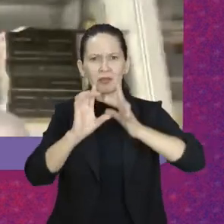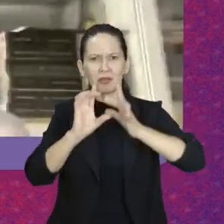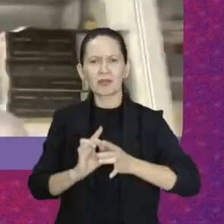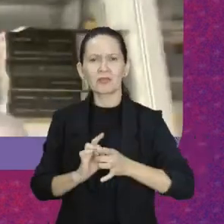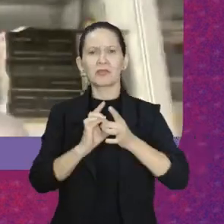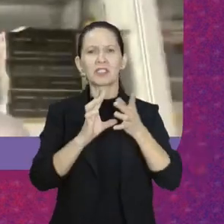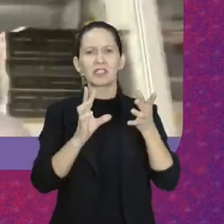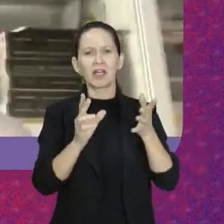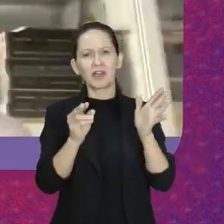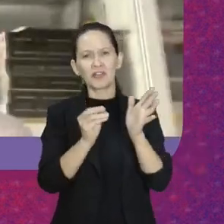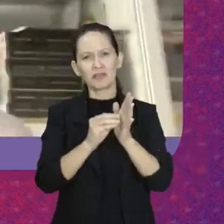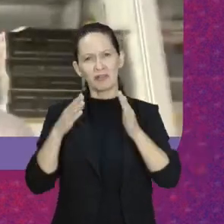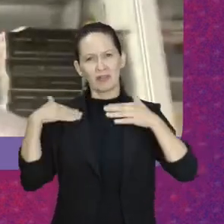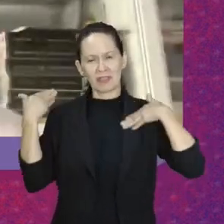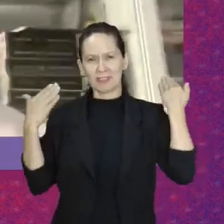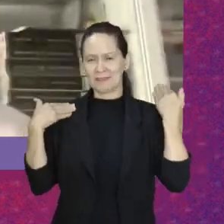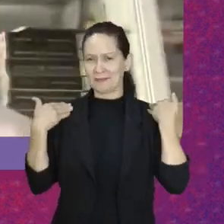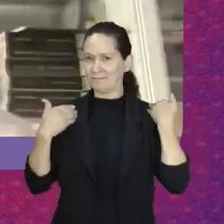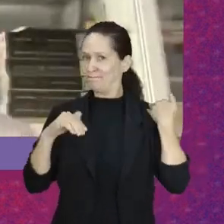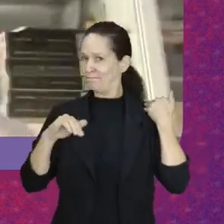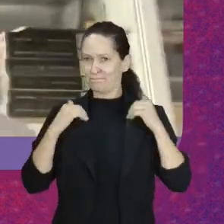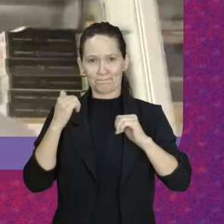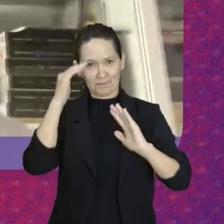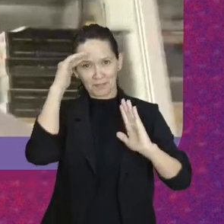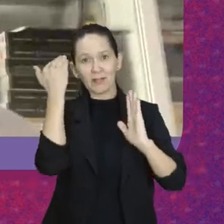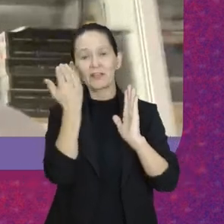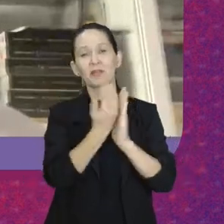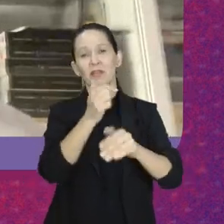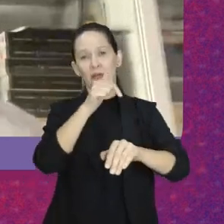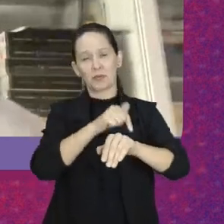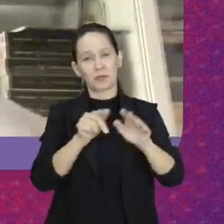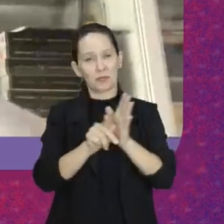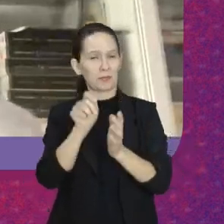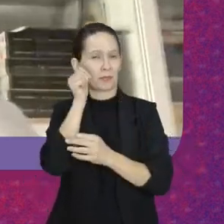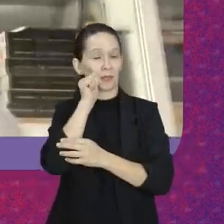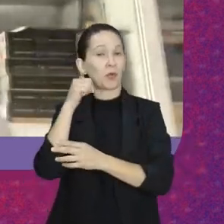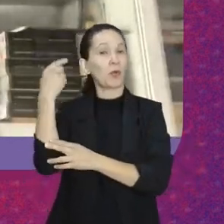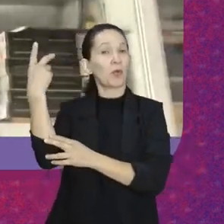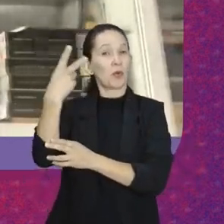direito ao lazer. O outro princípio